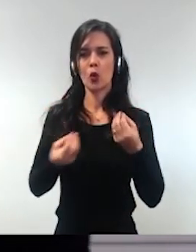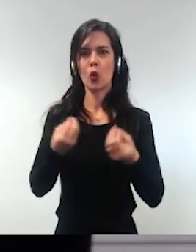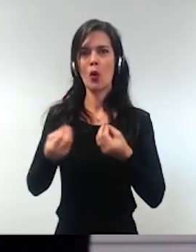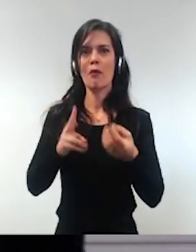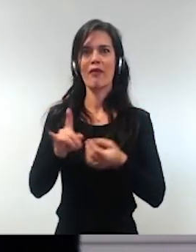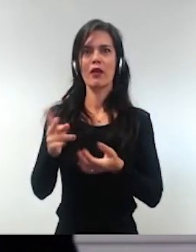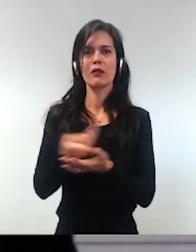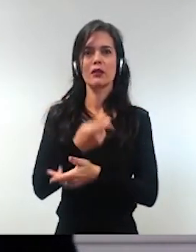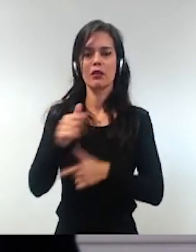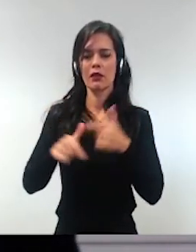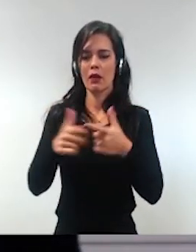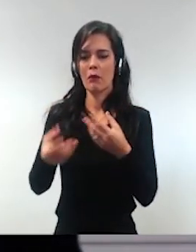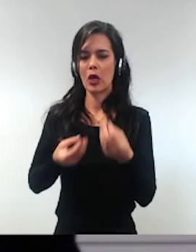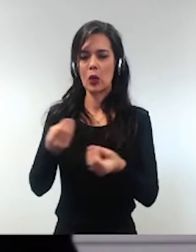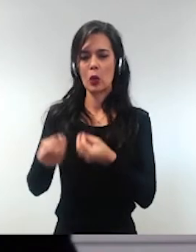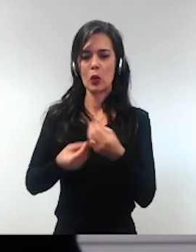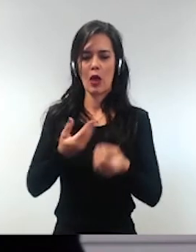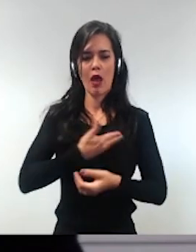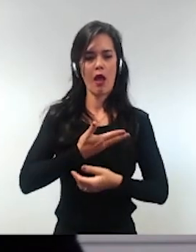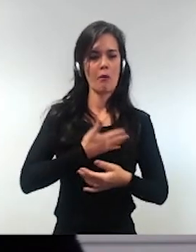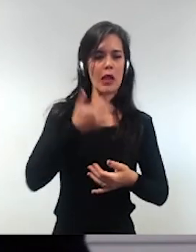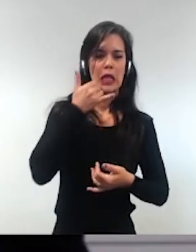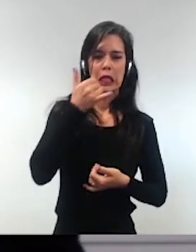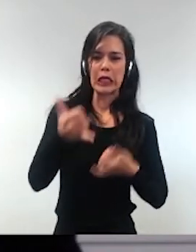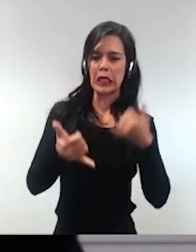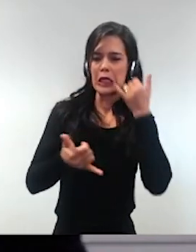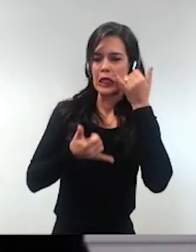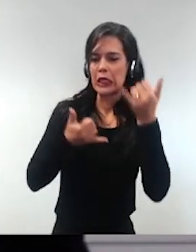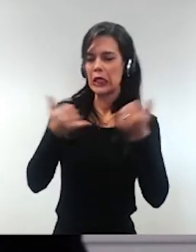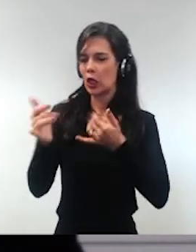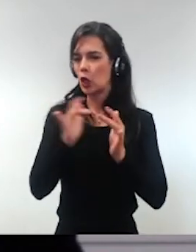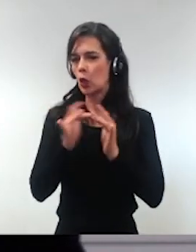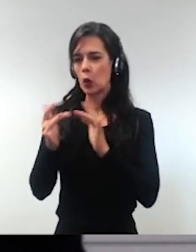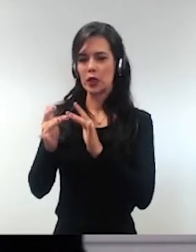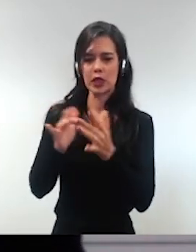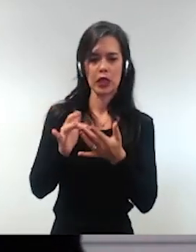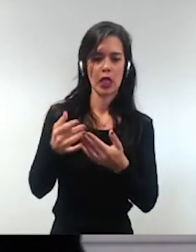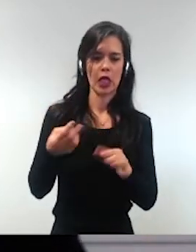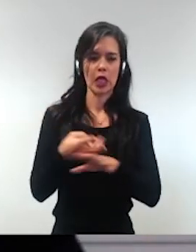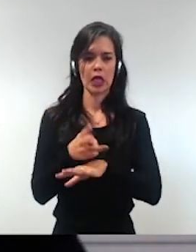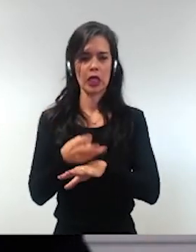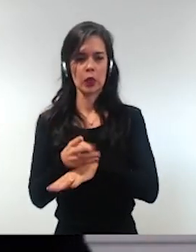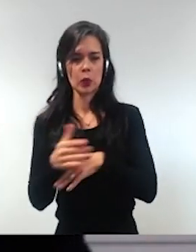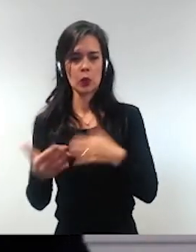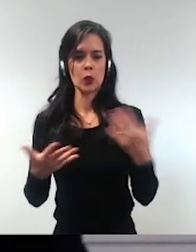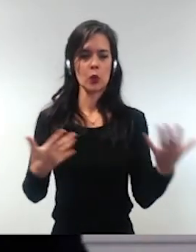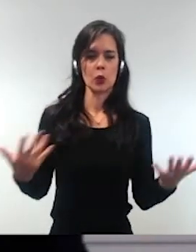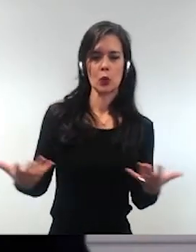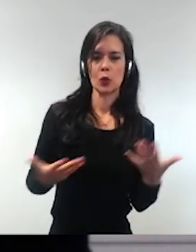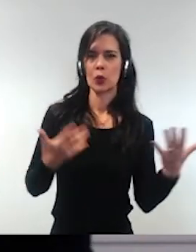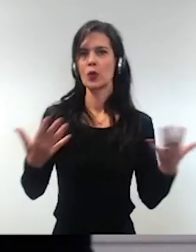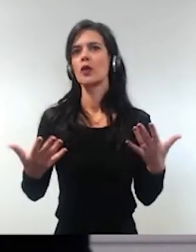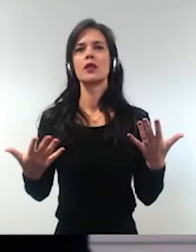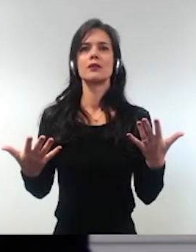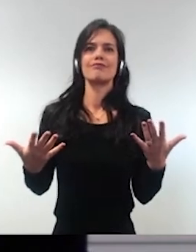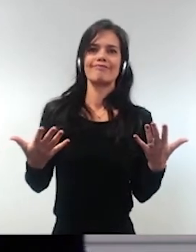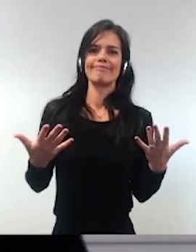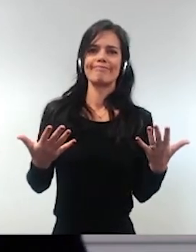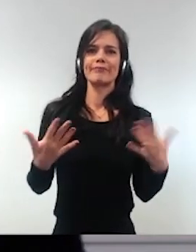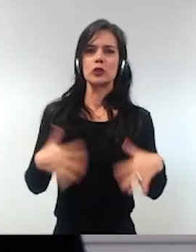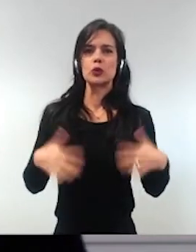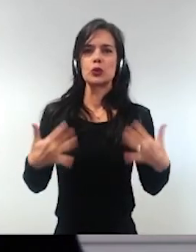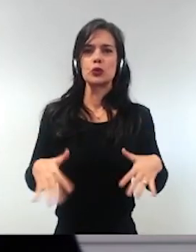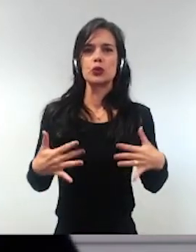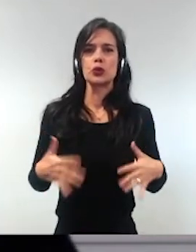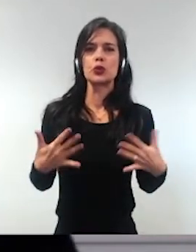vai ser? Os colegas ligando, os colegas, a doutora Renata falou aí, todo mundo apreensivo, sem saber. E